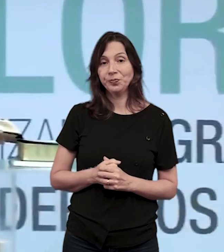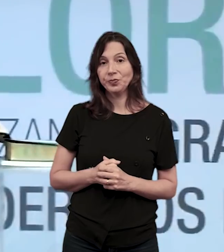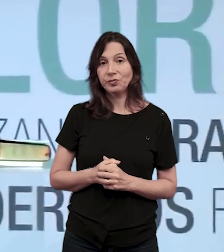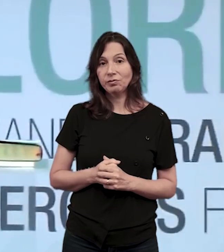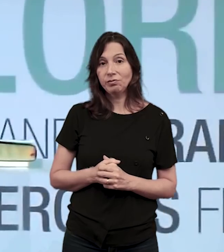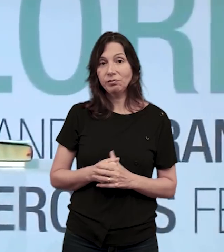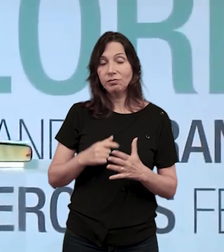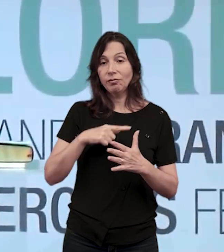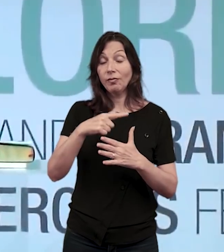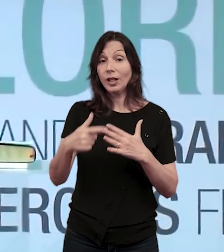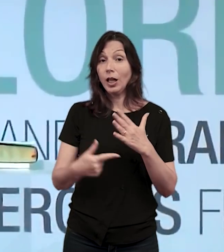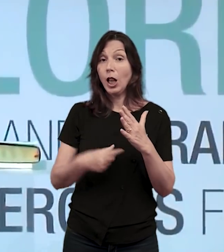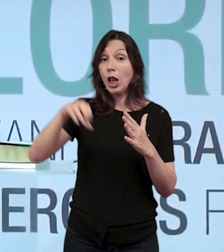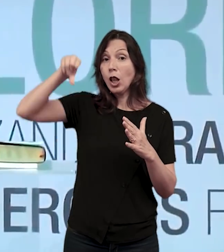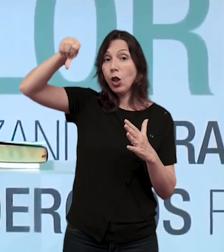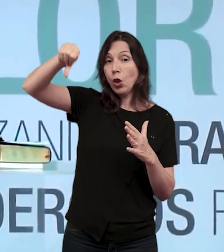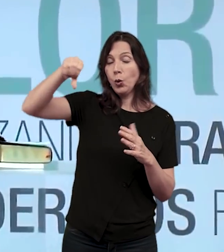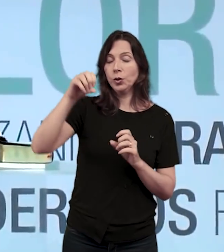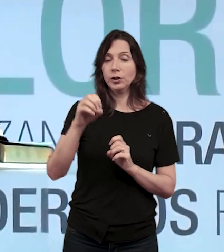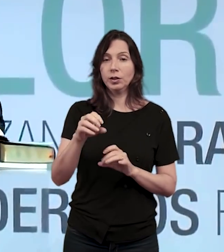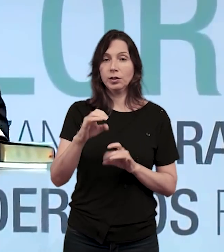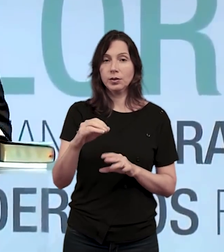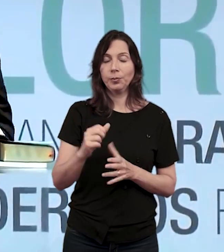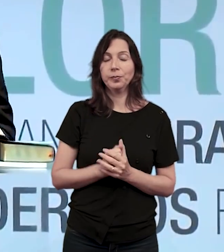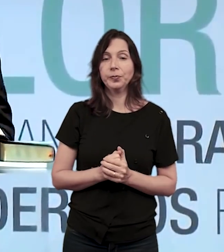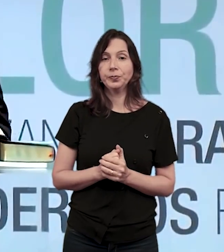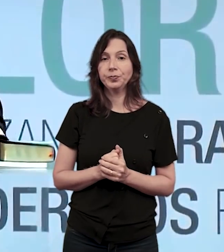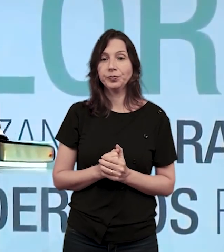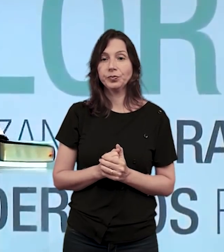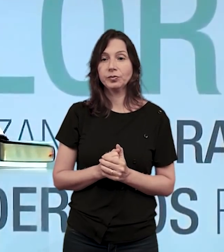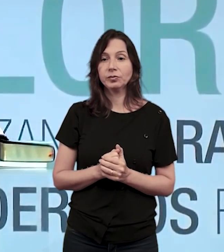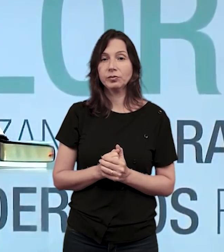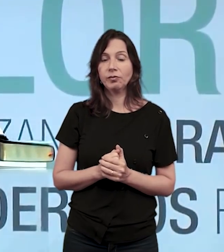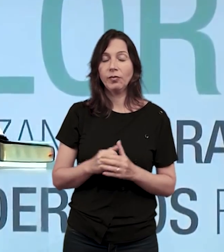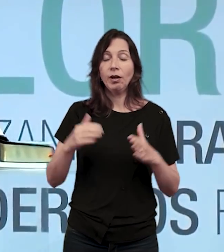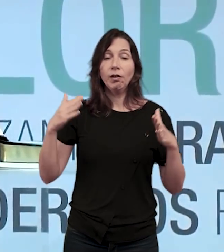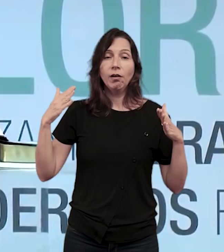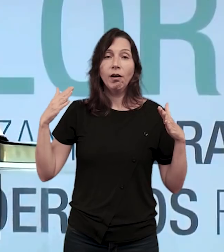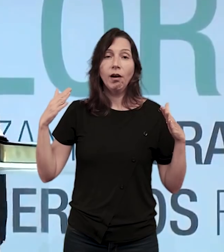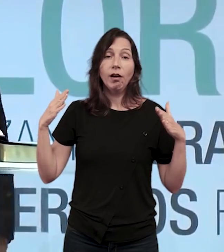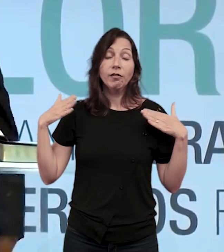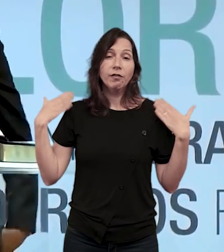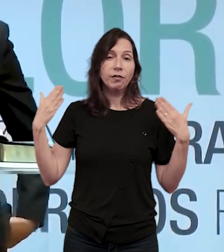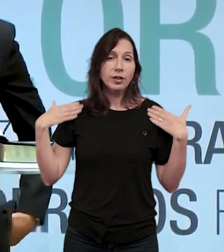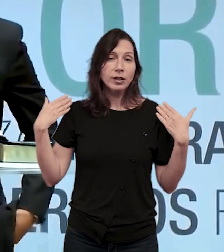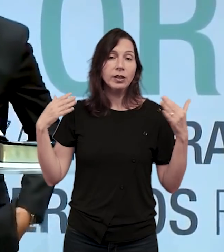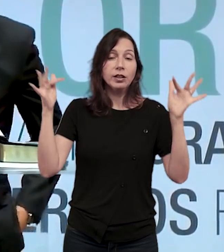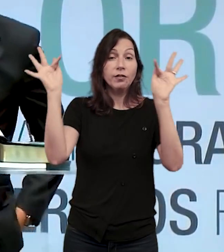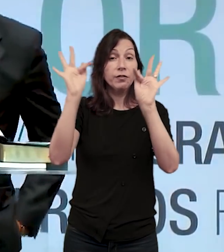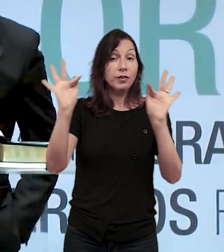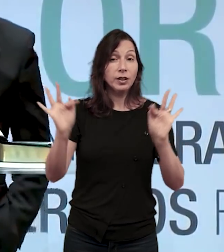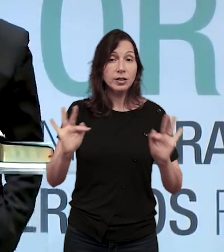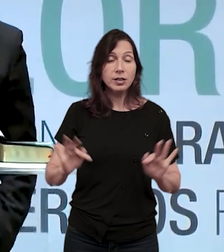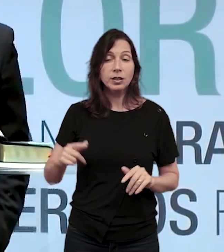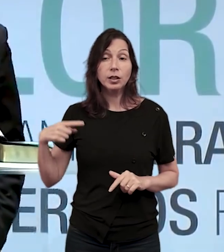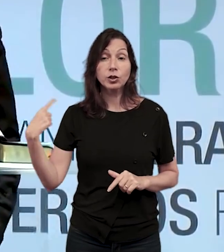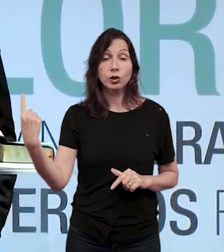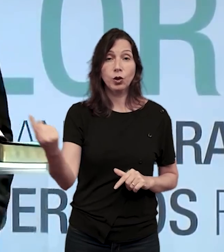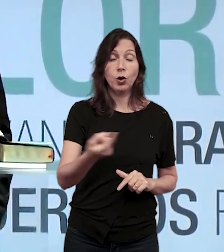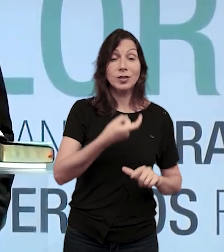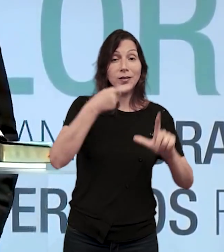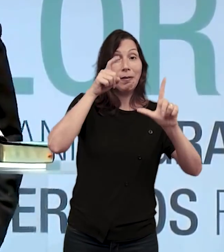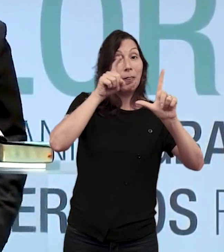Nona lição: a nossa felicidade não depende das circunstâncias, depende de Cristo. Olha o versículo 10